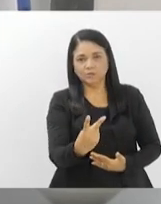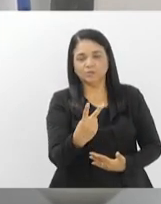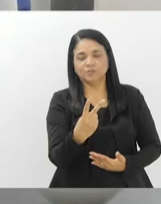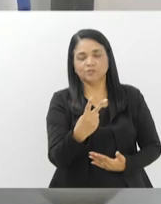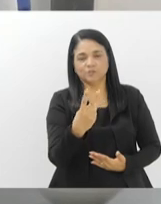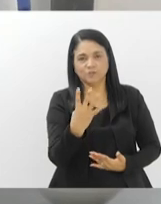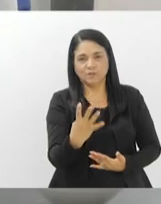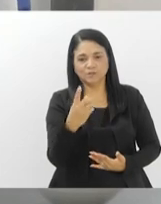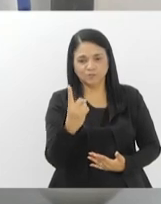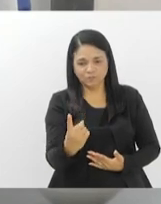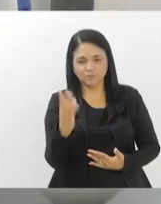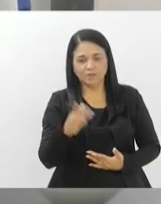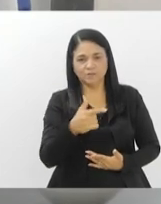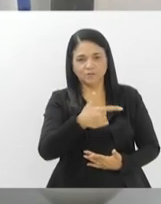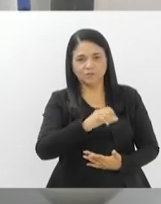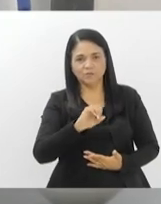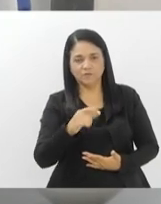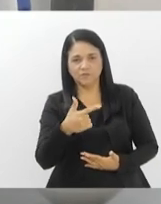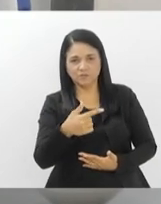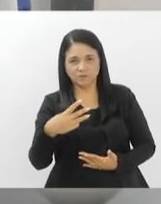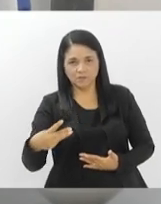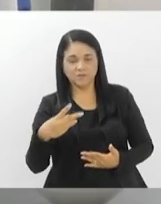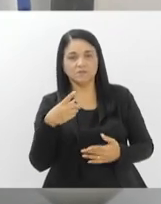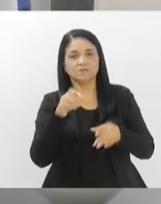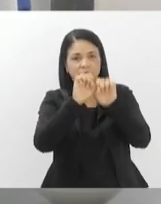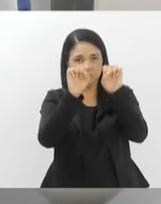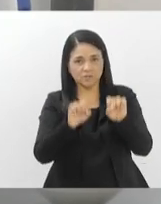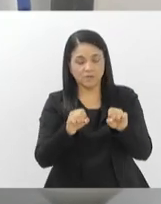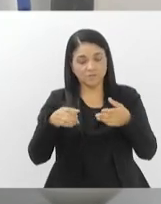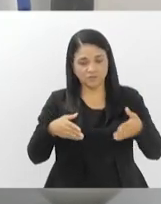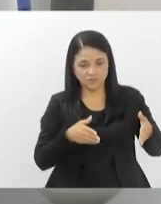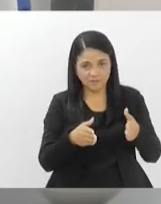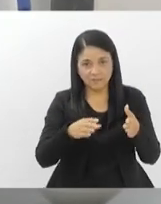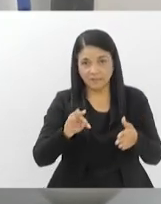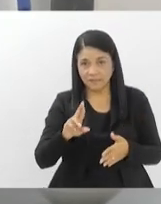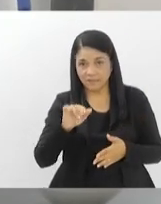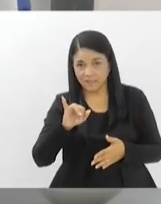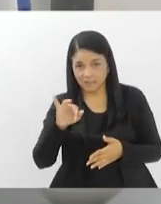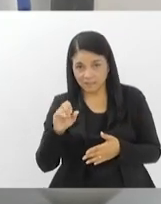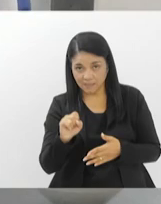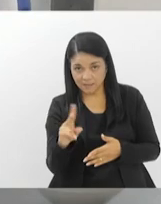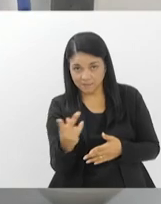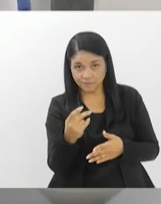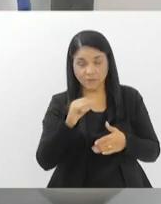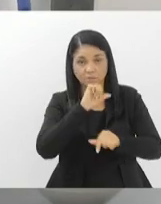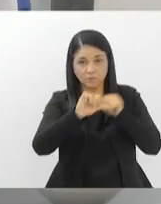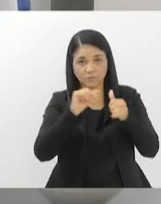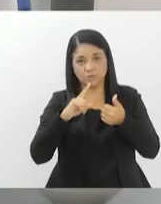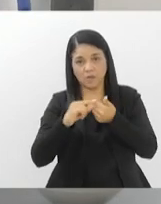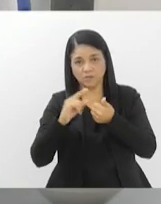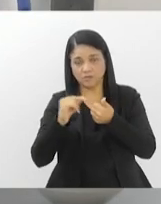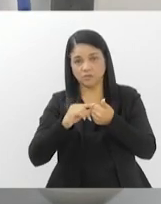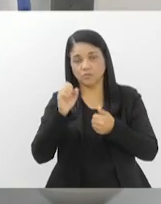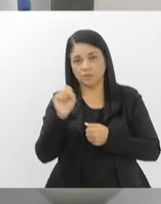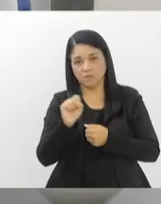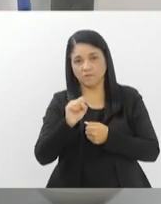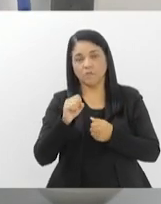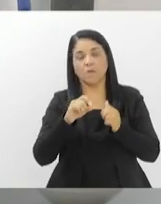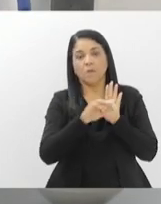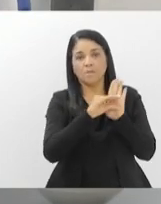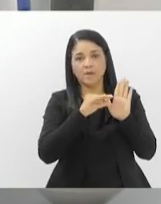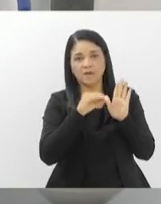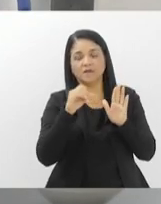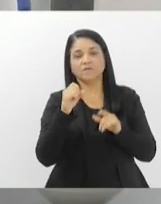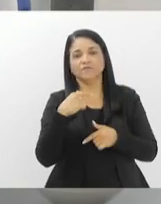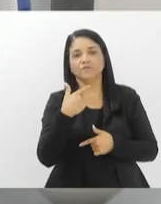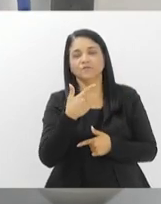Mink e Jari Oliveira, que institui o sistema estadual de trilhas, 6 trilhas, regulamentando os artigos 8º, parágrafo único, 39,